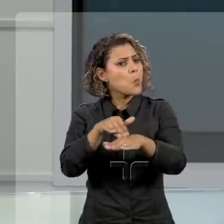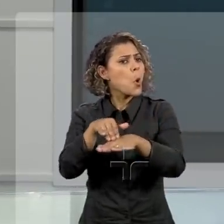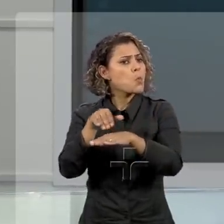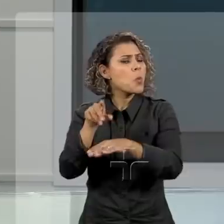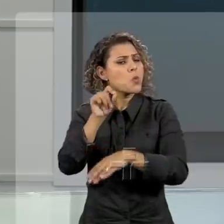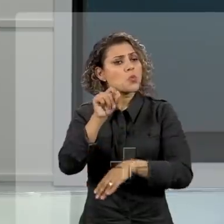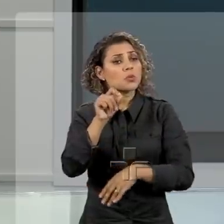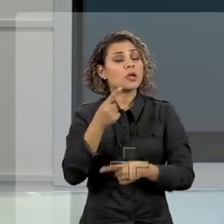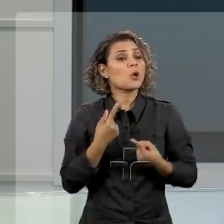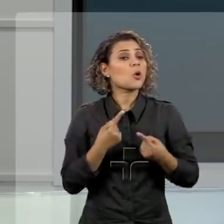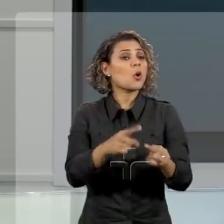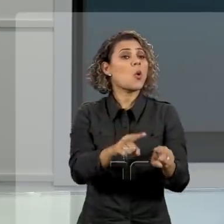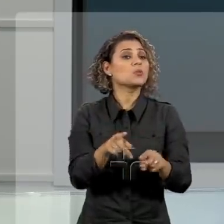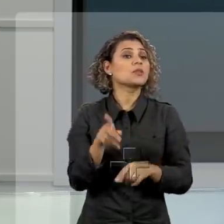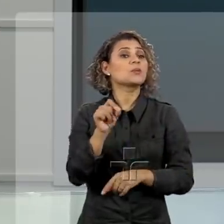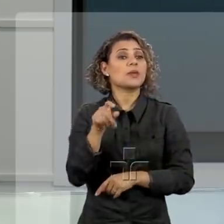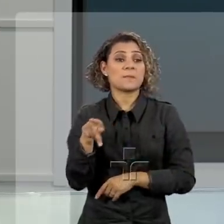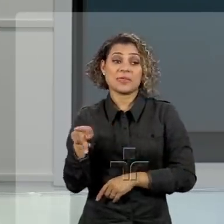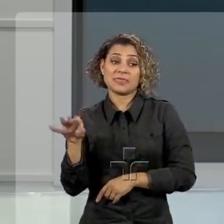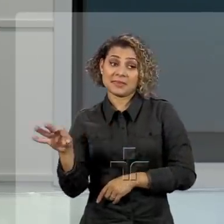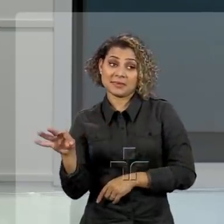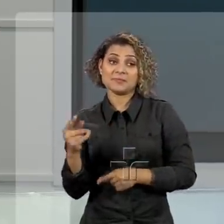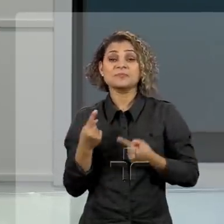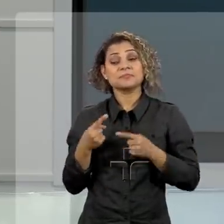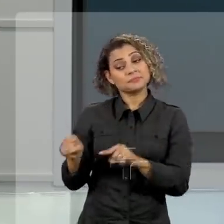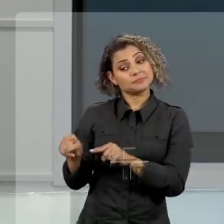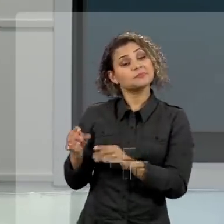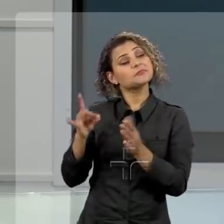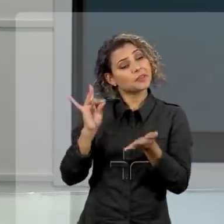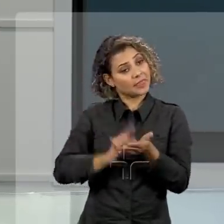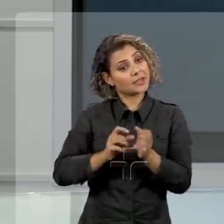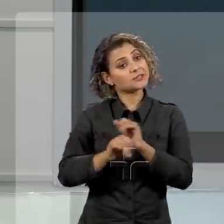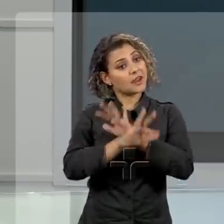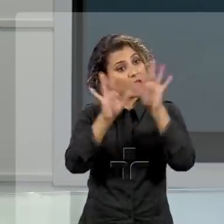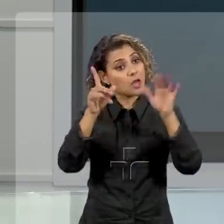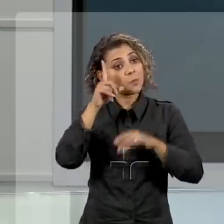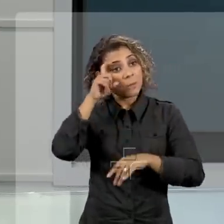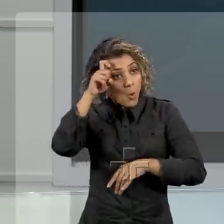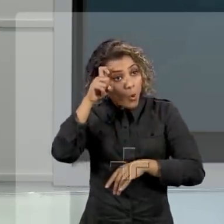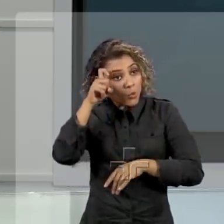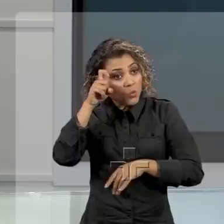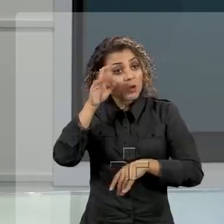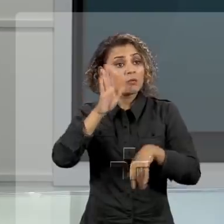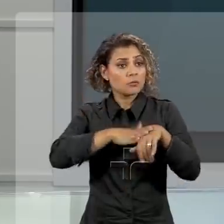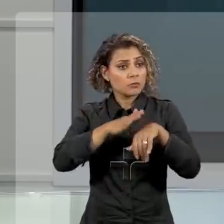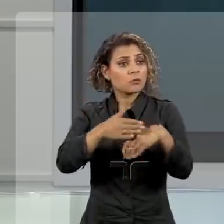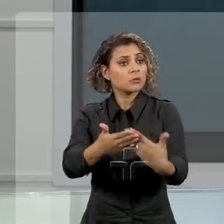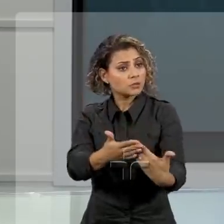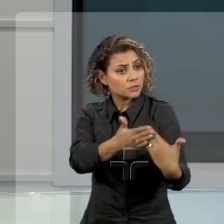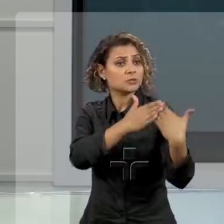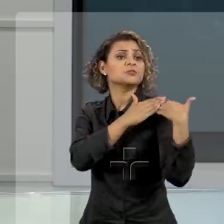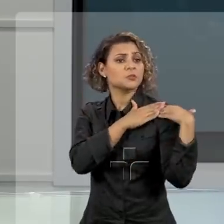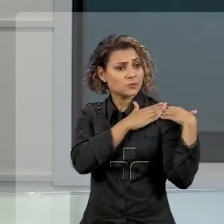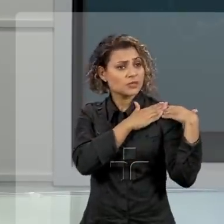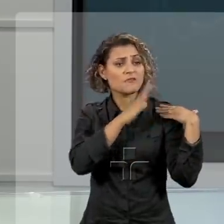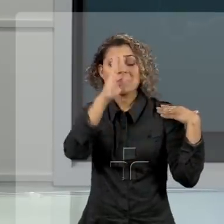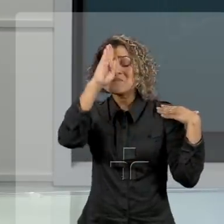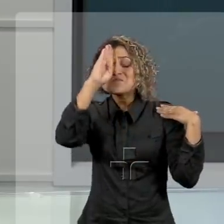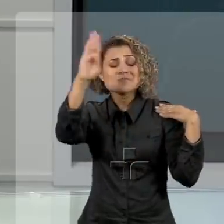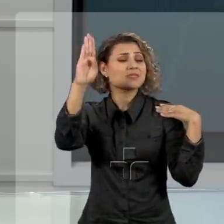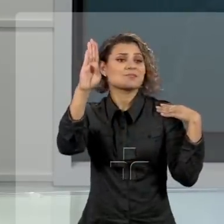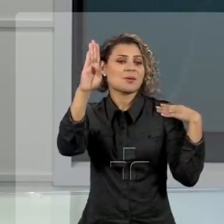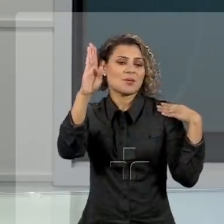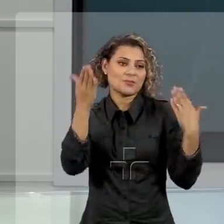principal adversário, o PT, vamos falar claramente aqui. Sérgio Moro é o responsável